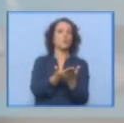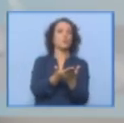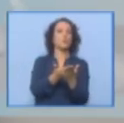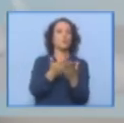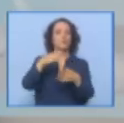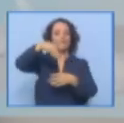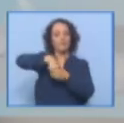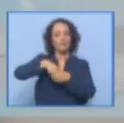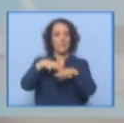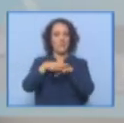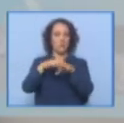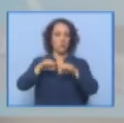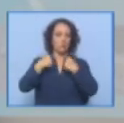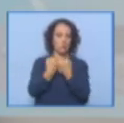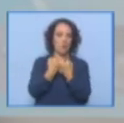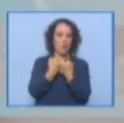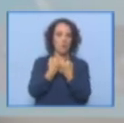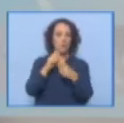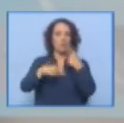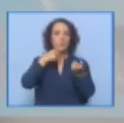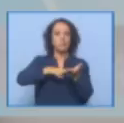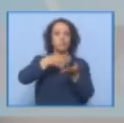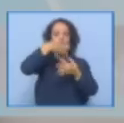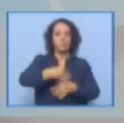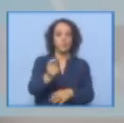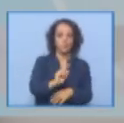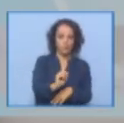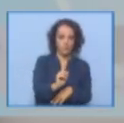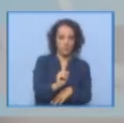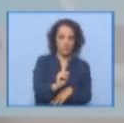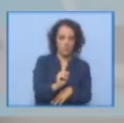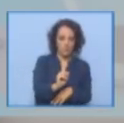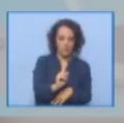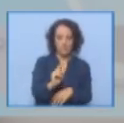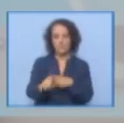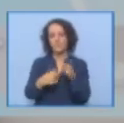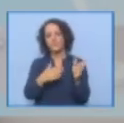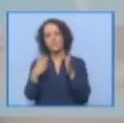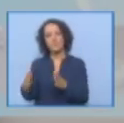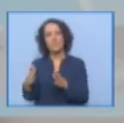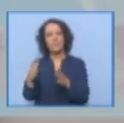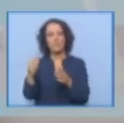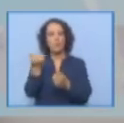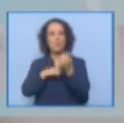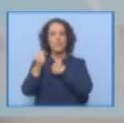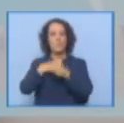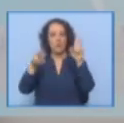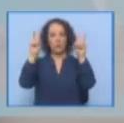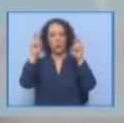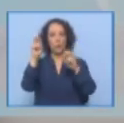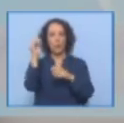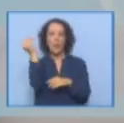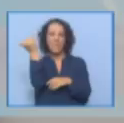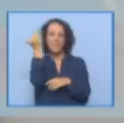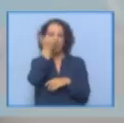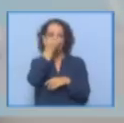redes sociais, que depois não se confirma na realidade, a probabilidade do movimento fake news se abater sobre